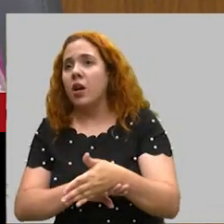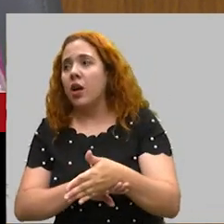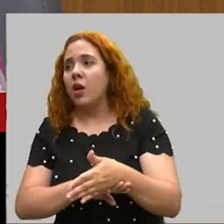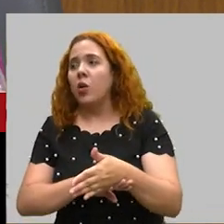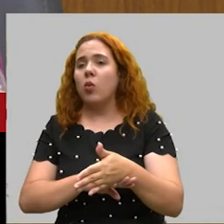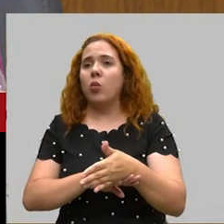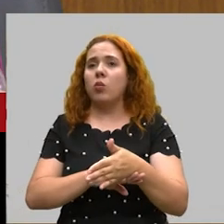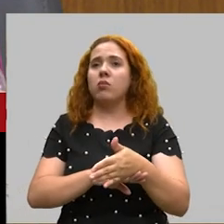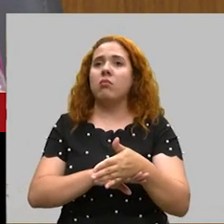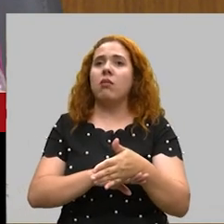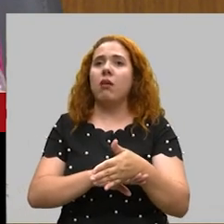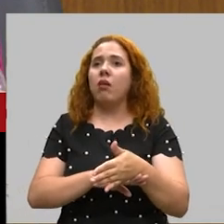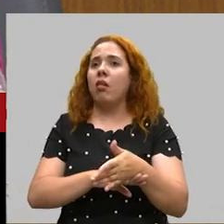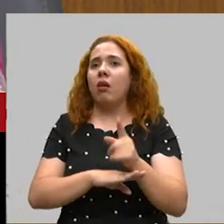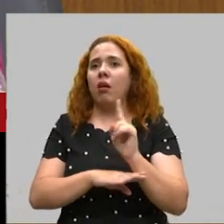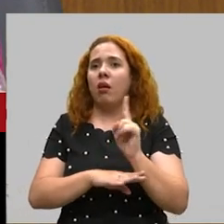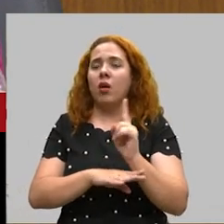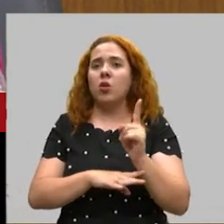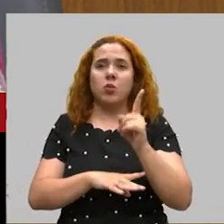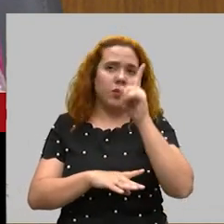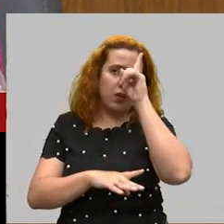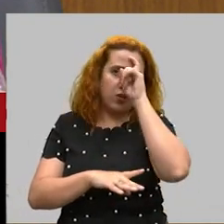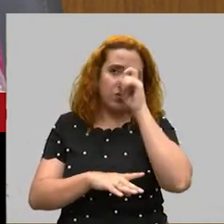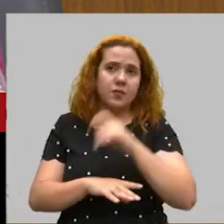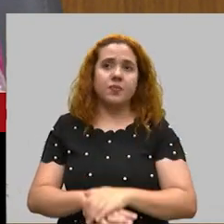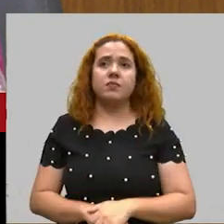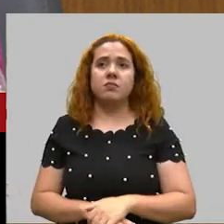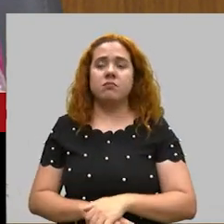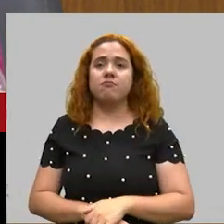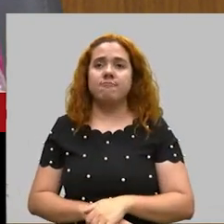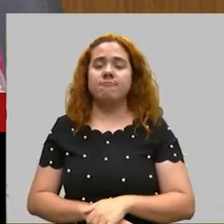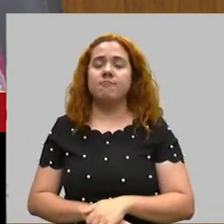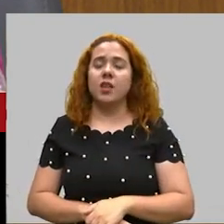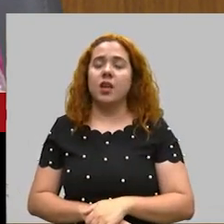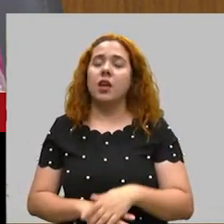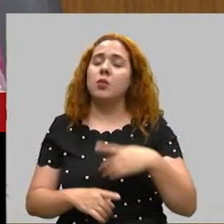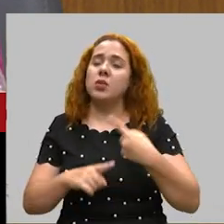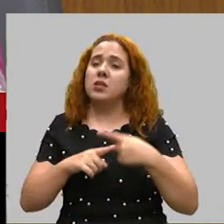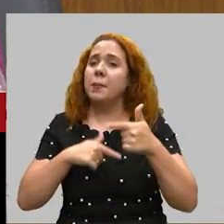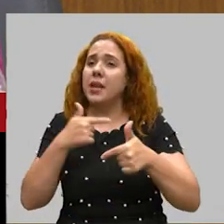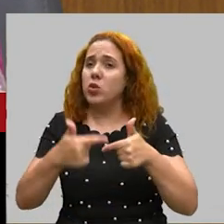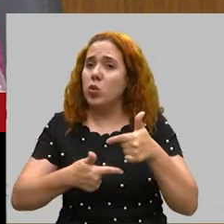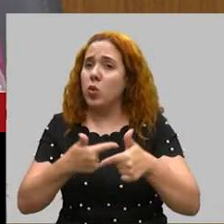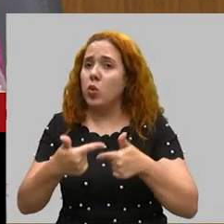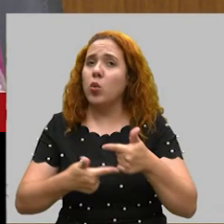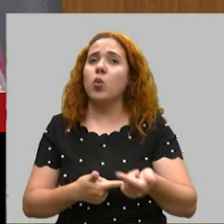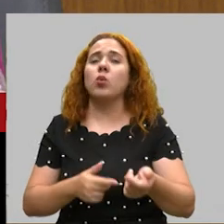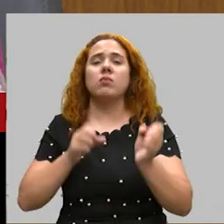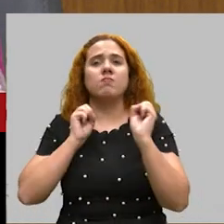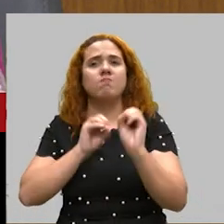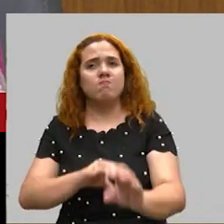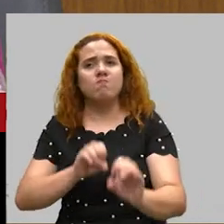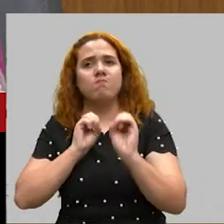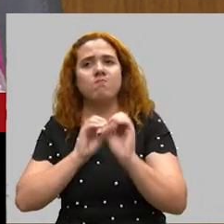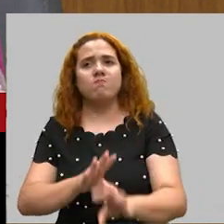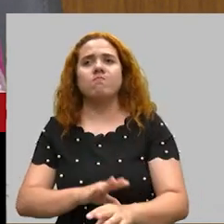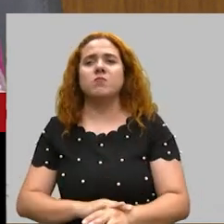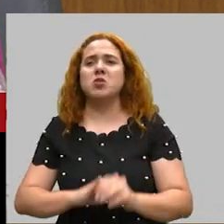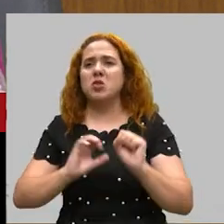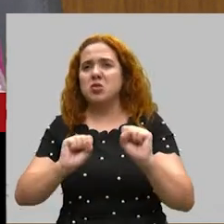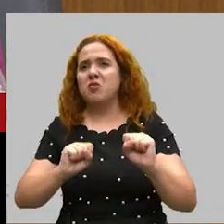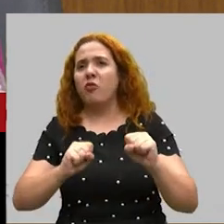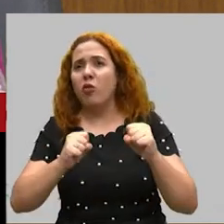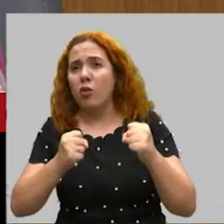posto para fazer o atendimento então por esses trabalhadores de educação tão